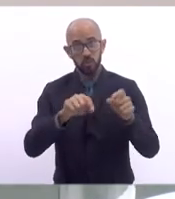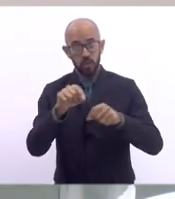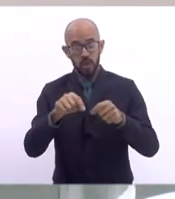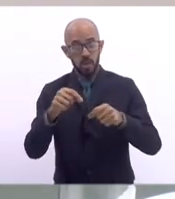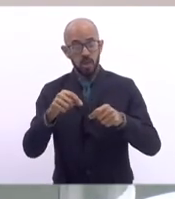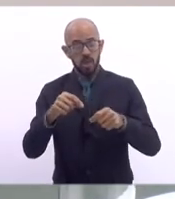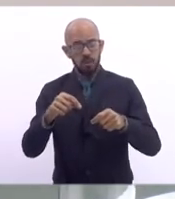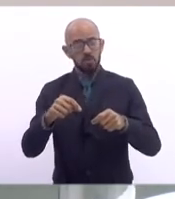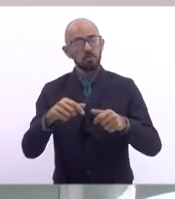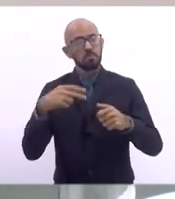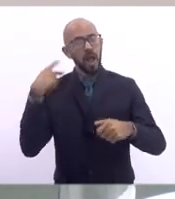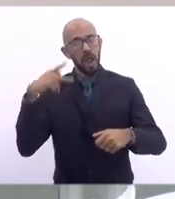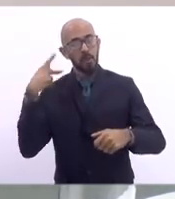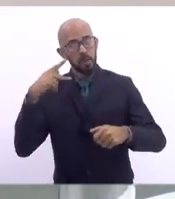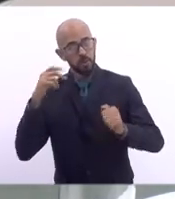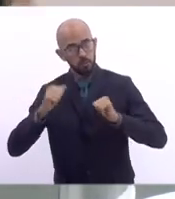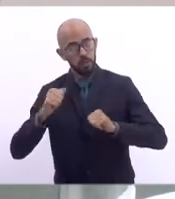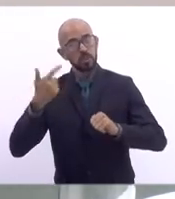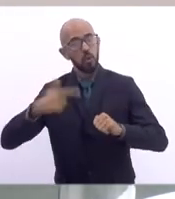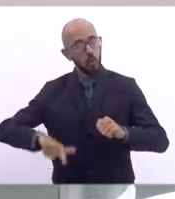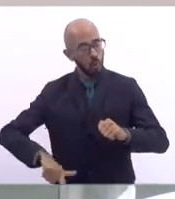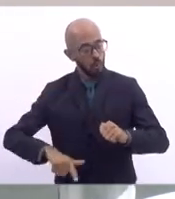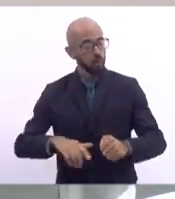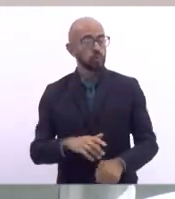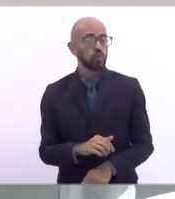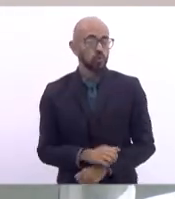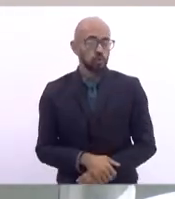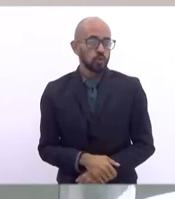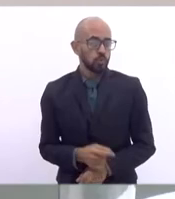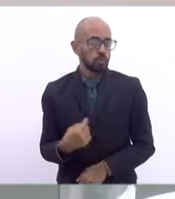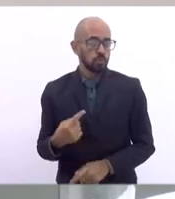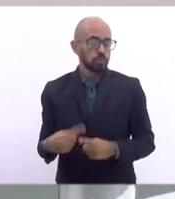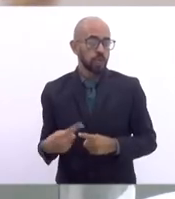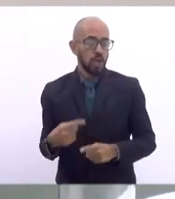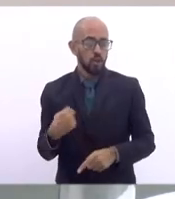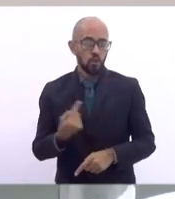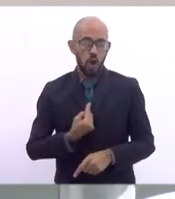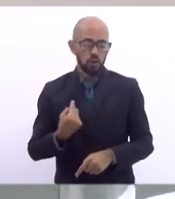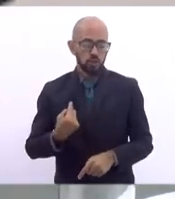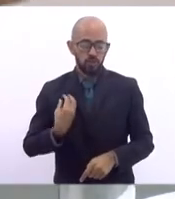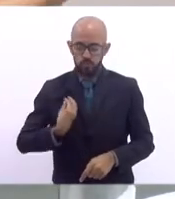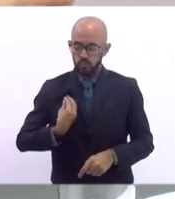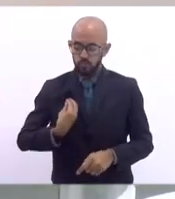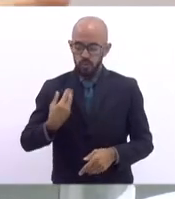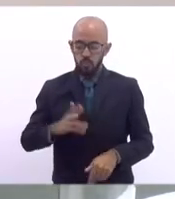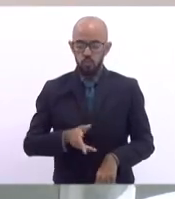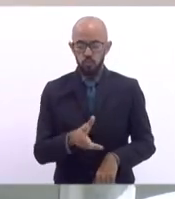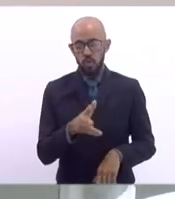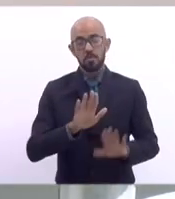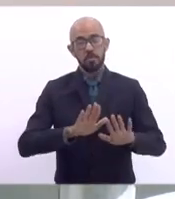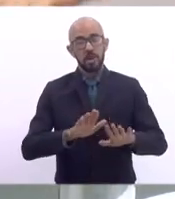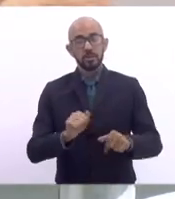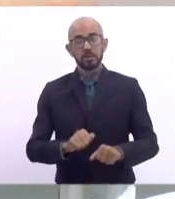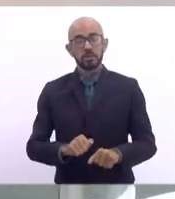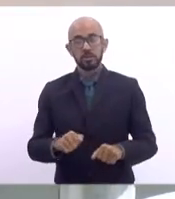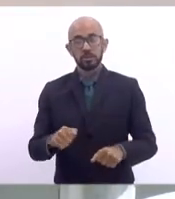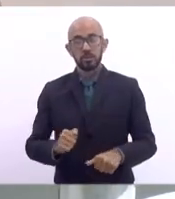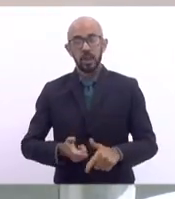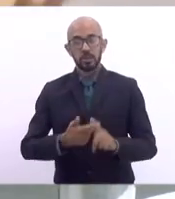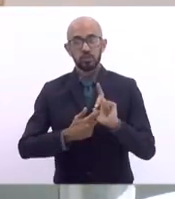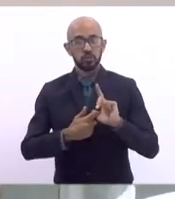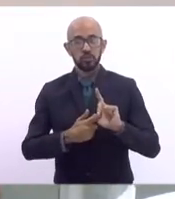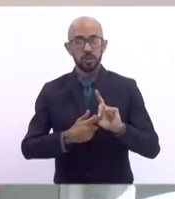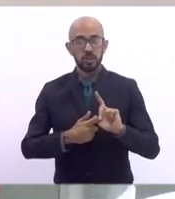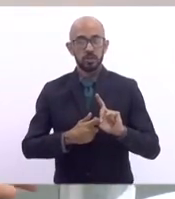pode ser outro né Nós não vamos ver a ternamente é o gestores podem ser outra mas o tamanho da dívida